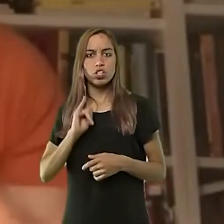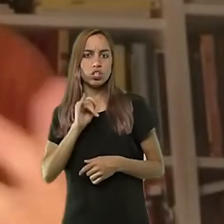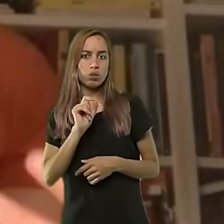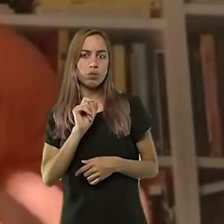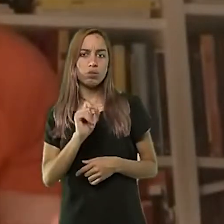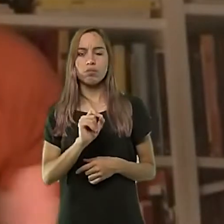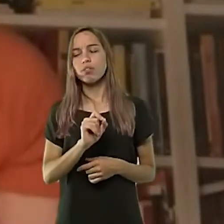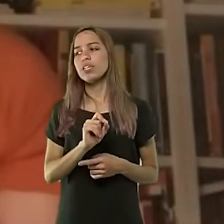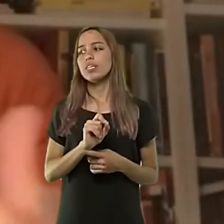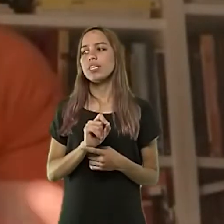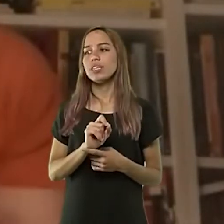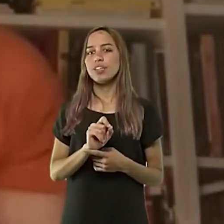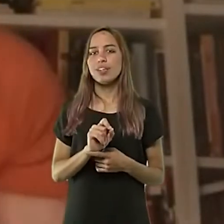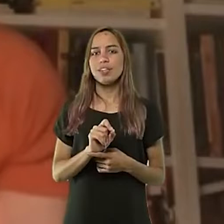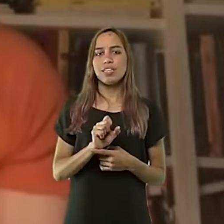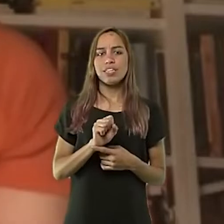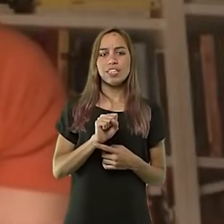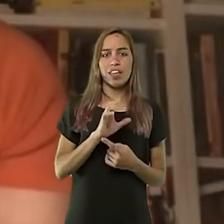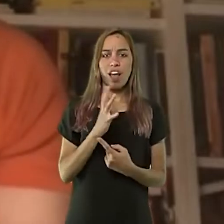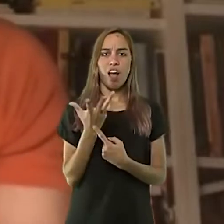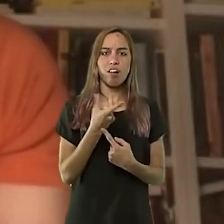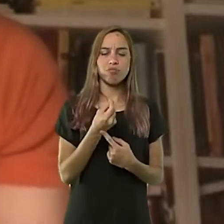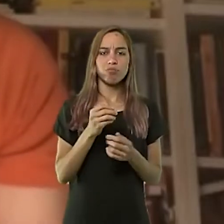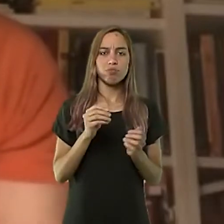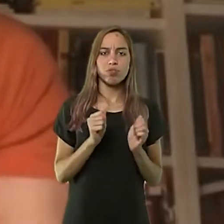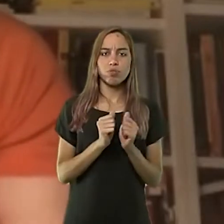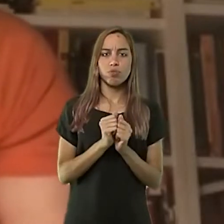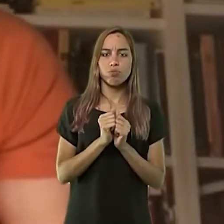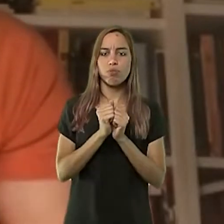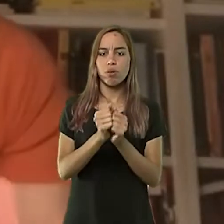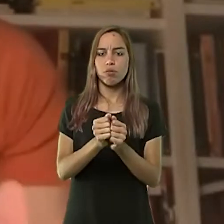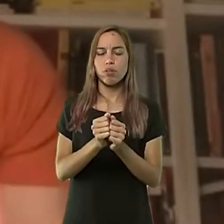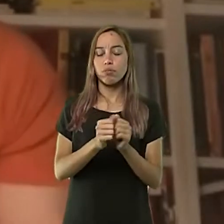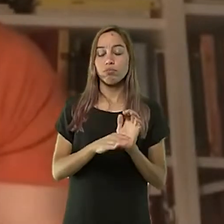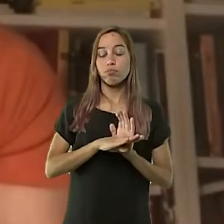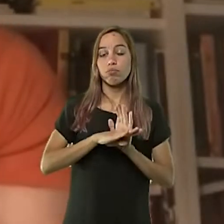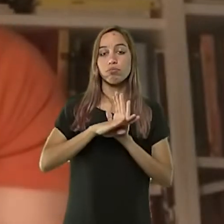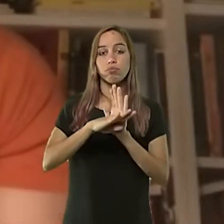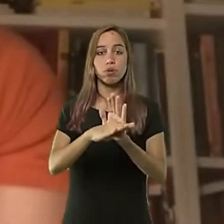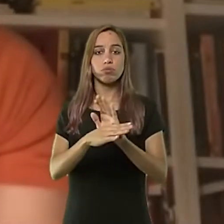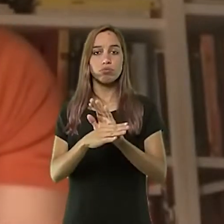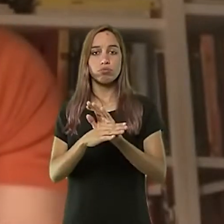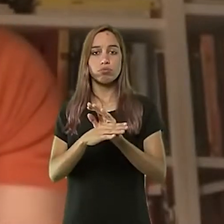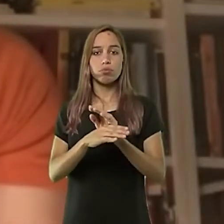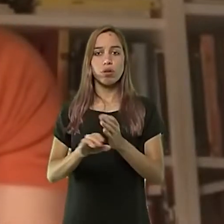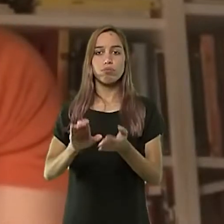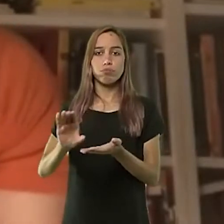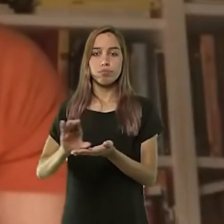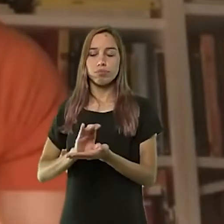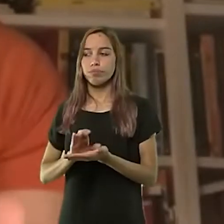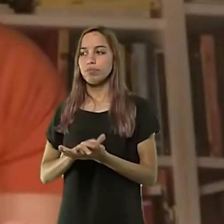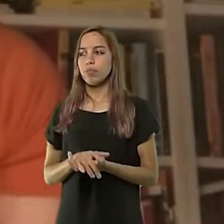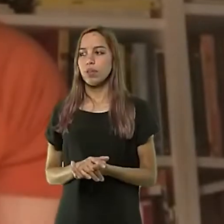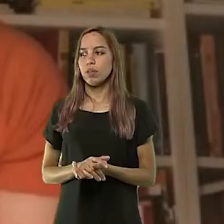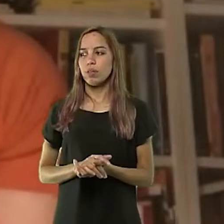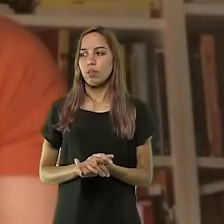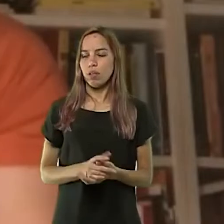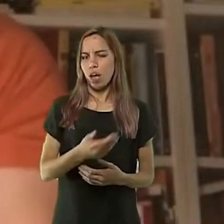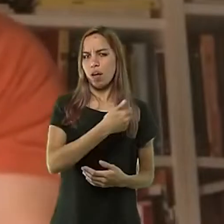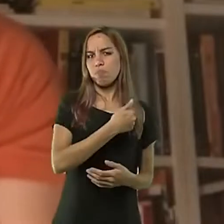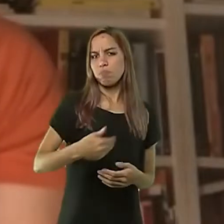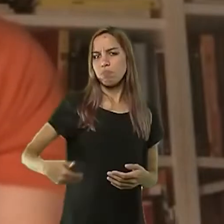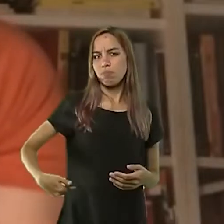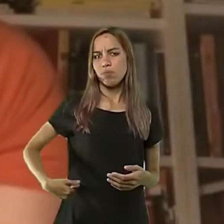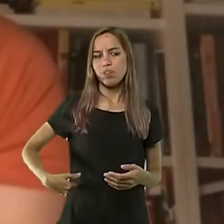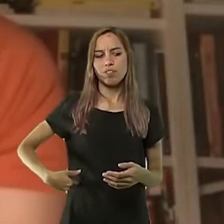mas sempre foi uma área muito, muito desprezada, e a maior parte da política acaba por não investir ou